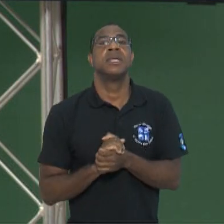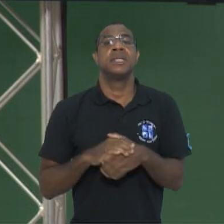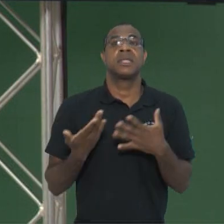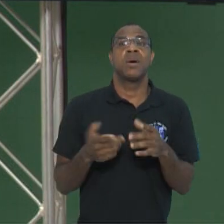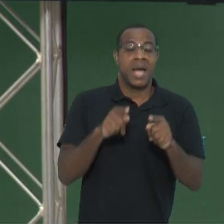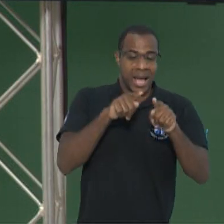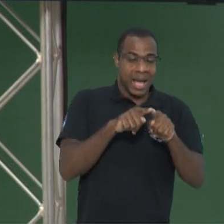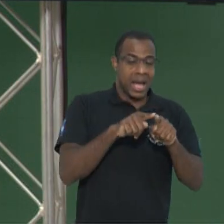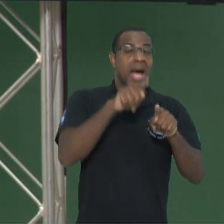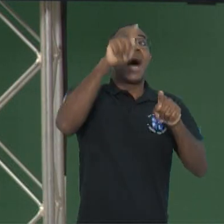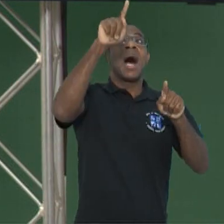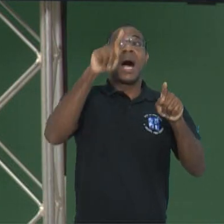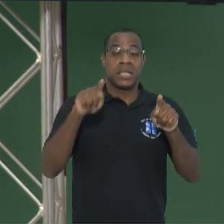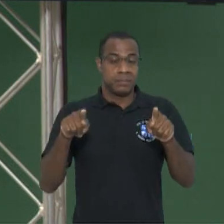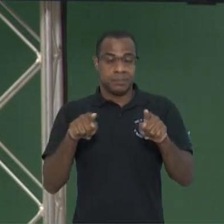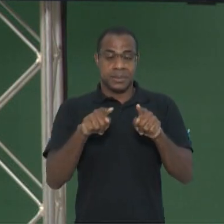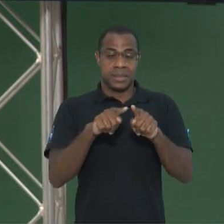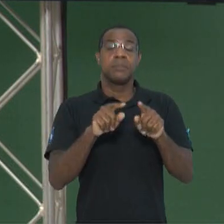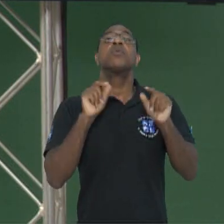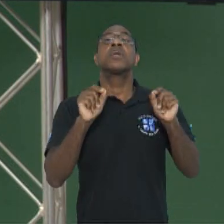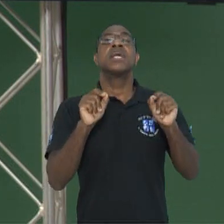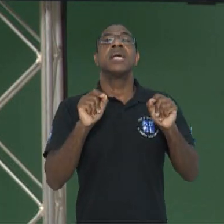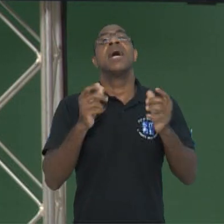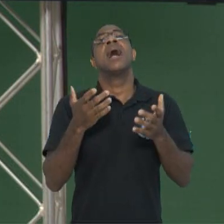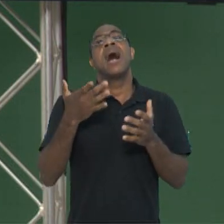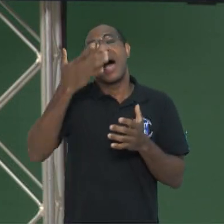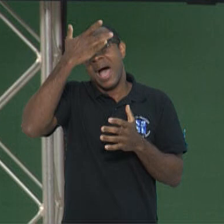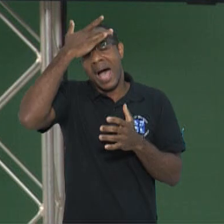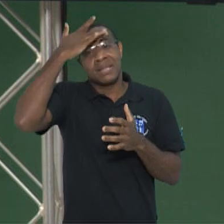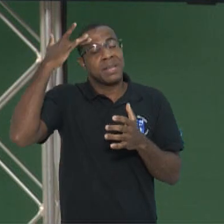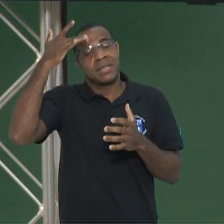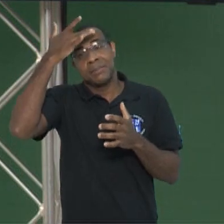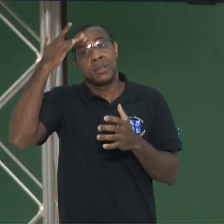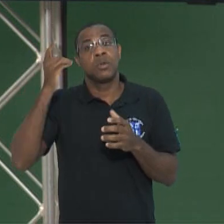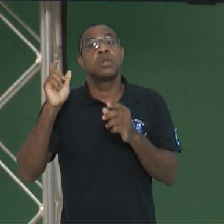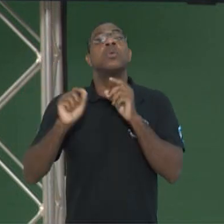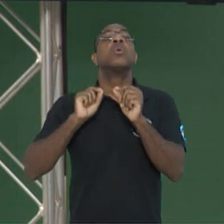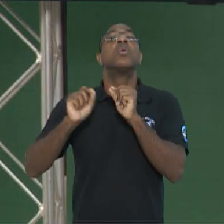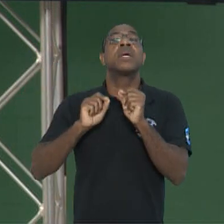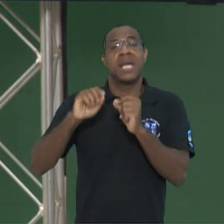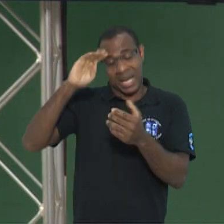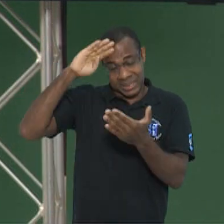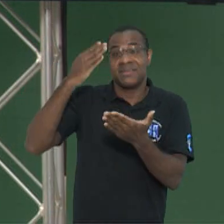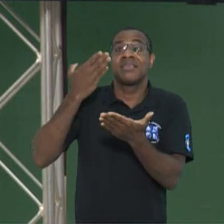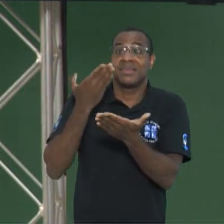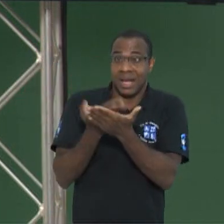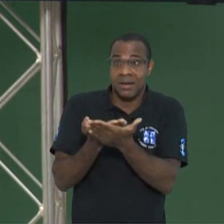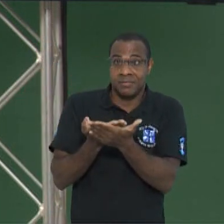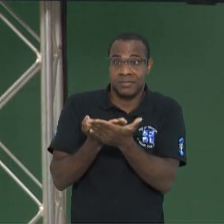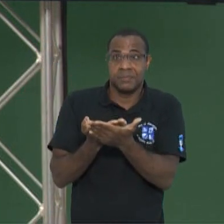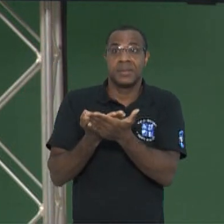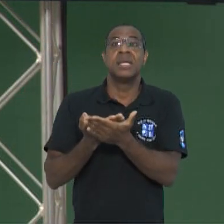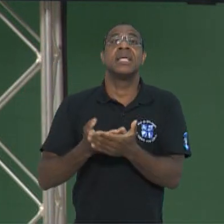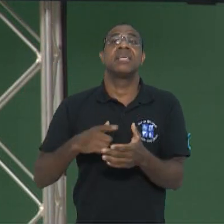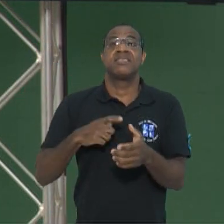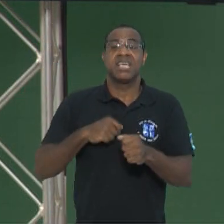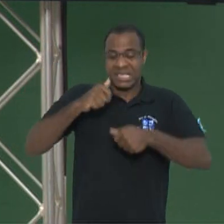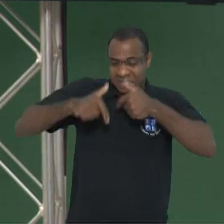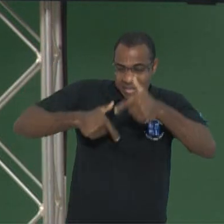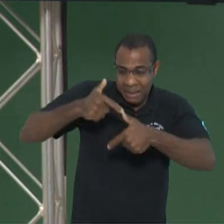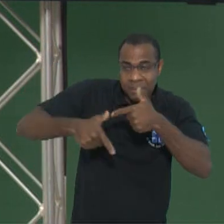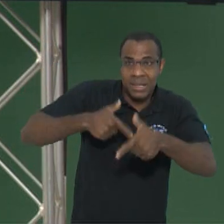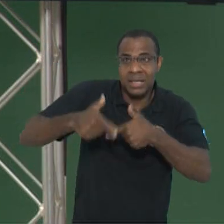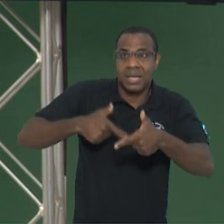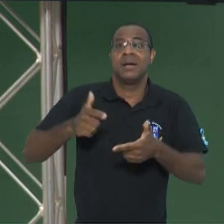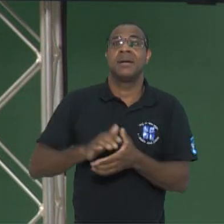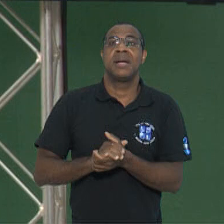pirâmides, eram convencidos pessoas, e um número gigante de pessoas que tinham que trabalhar e justificar tudo aquilo. Então é uma